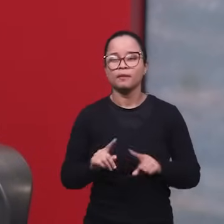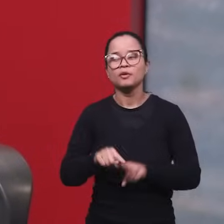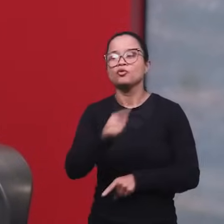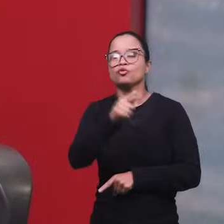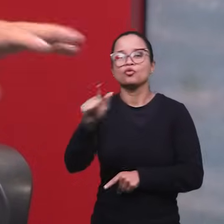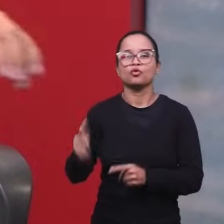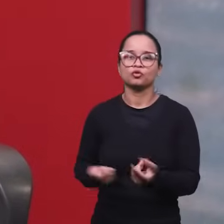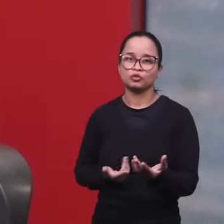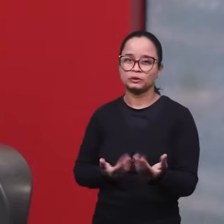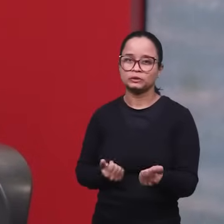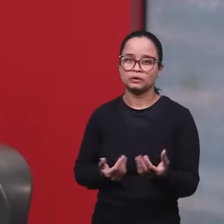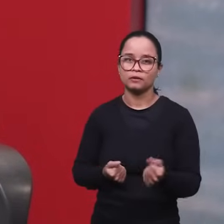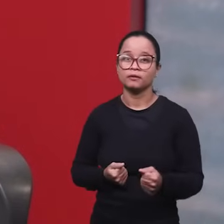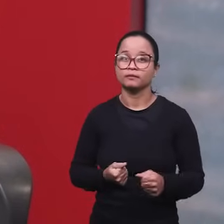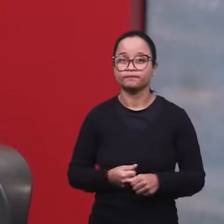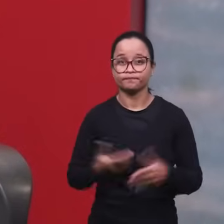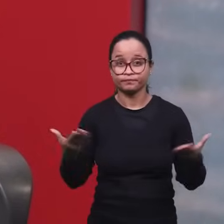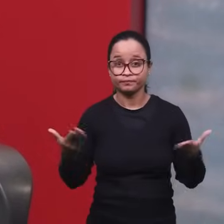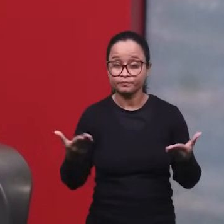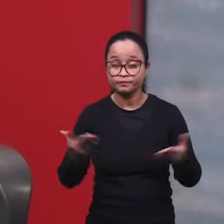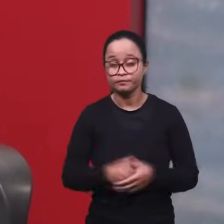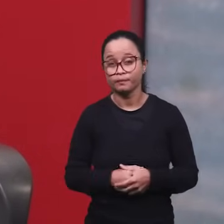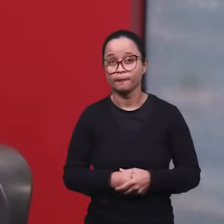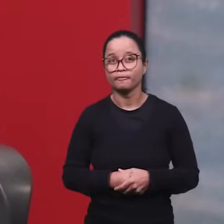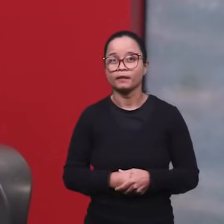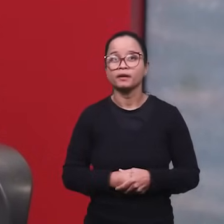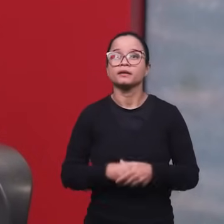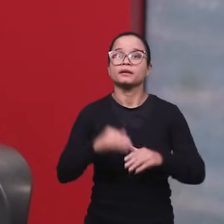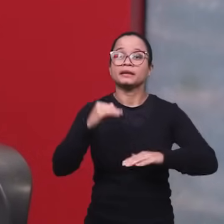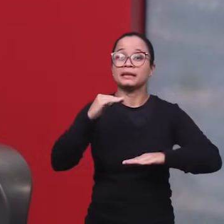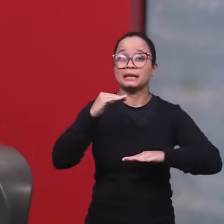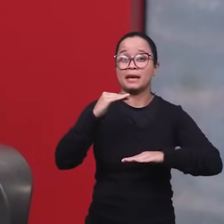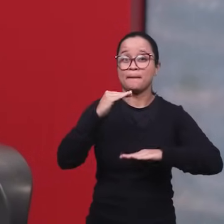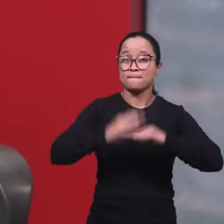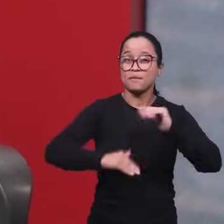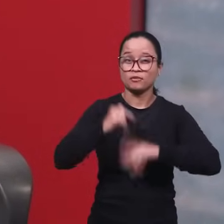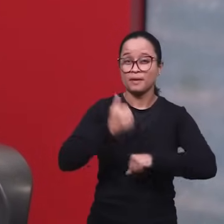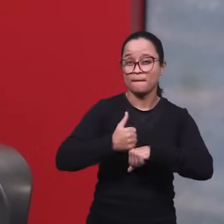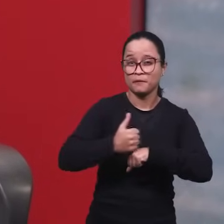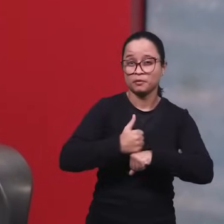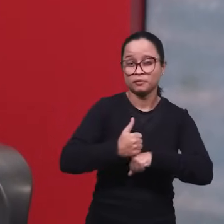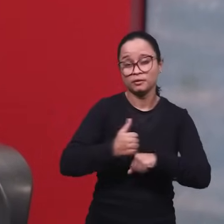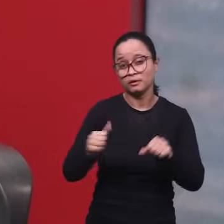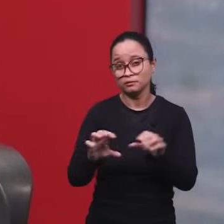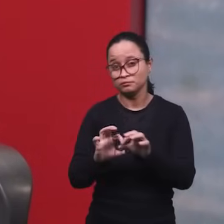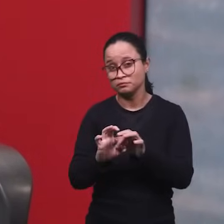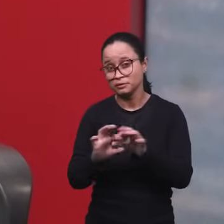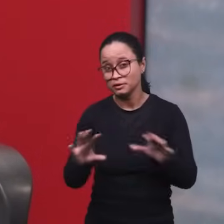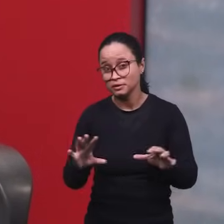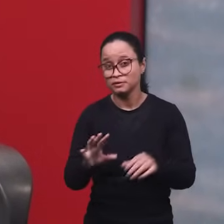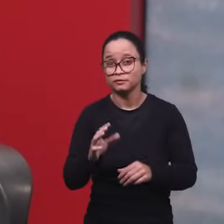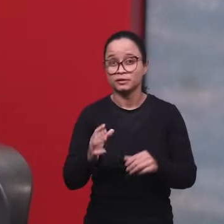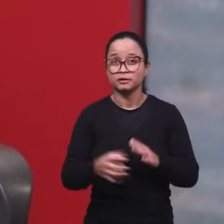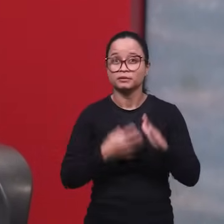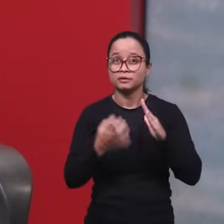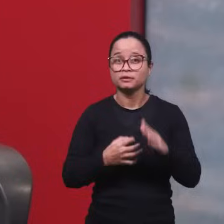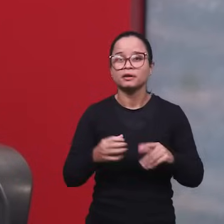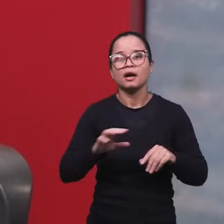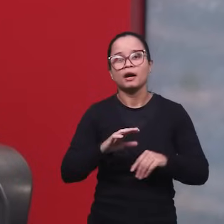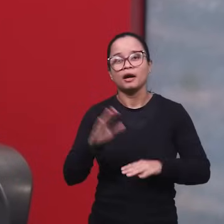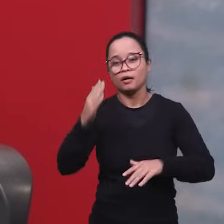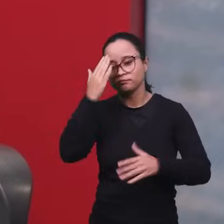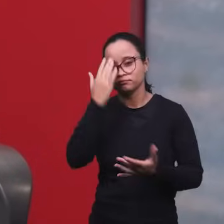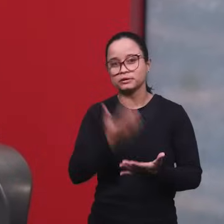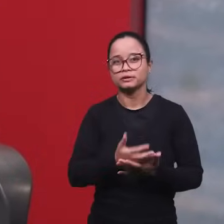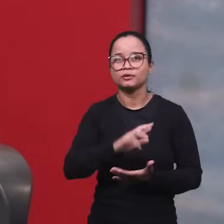demais jovens? E os que são profissionais liberais? Que hoje a grande maioria é profissional liberal, é a nossa realidade, né? Aqui eu imagino que todos, nenhum é